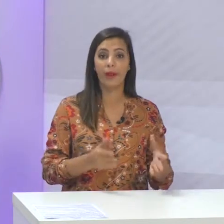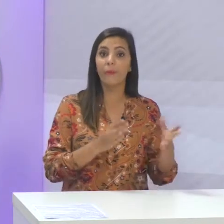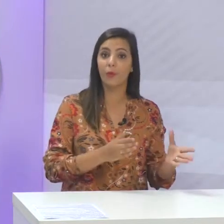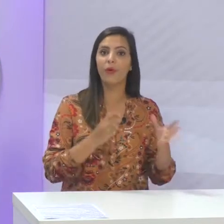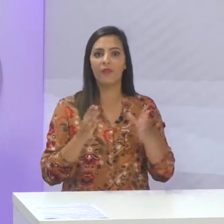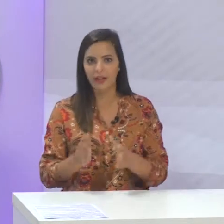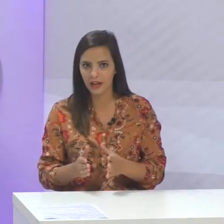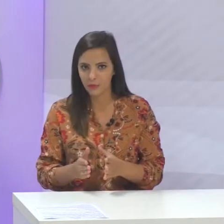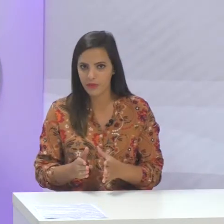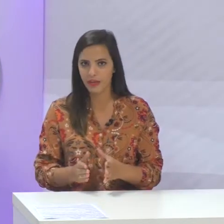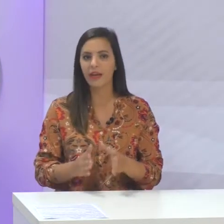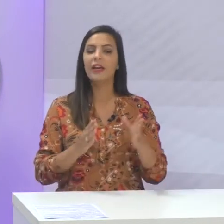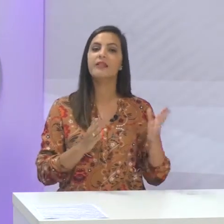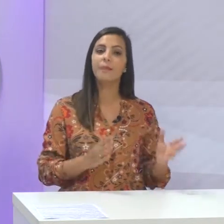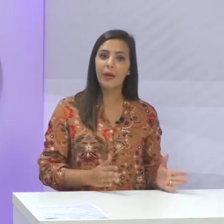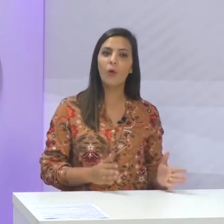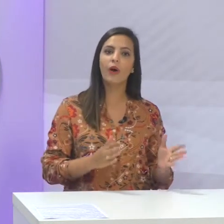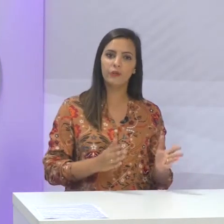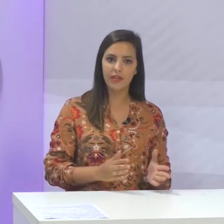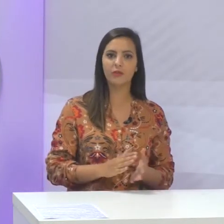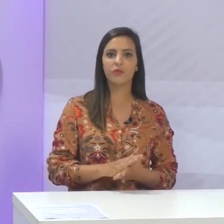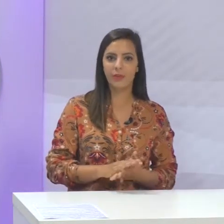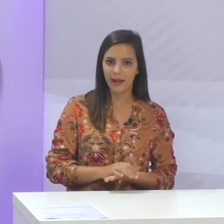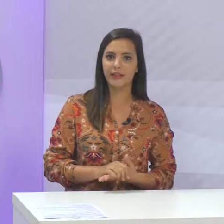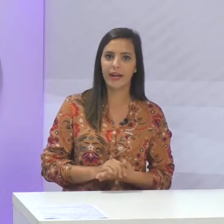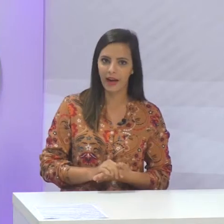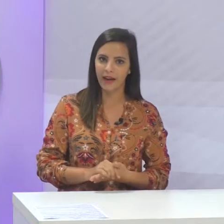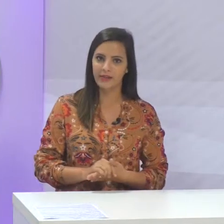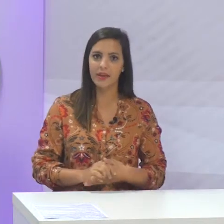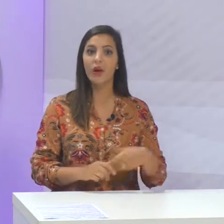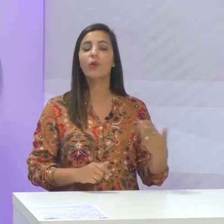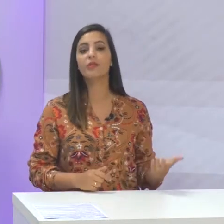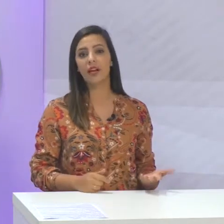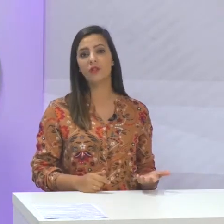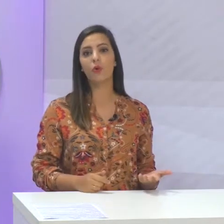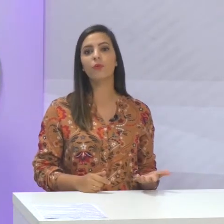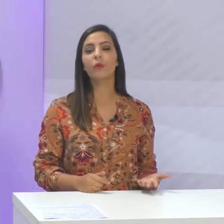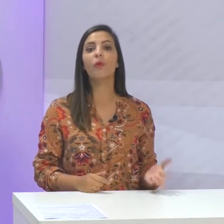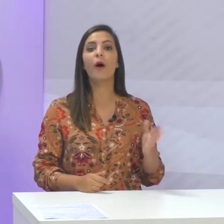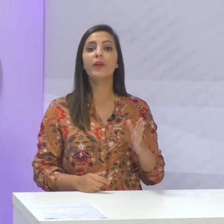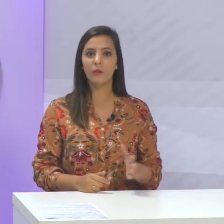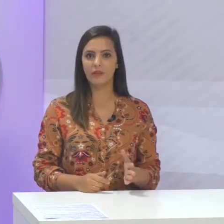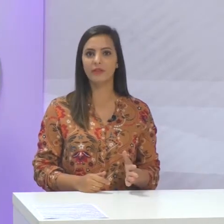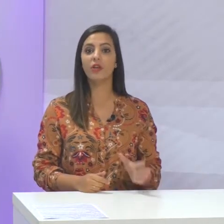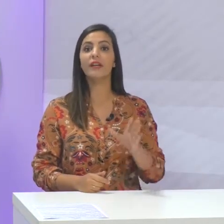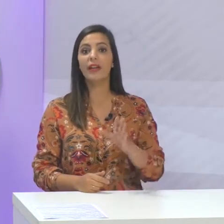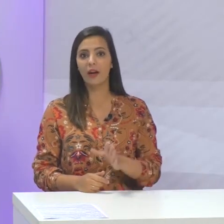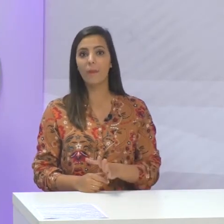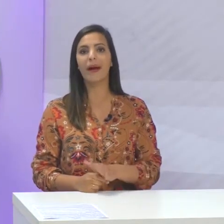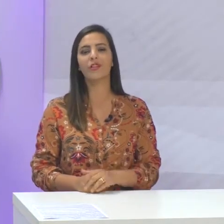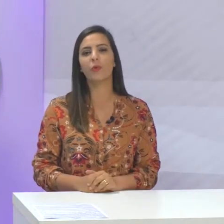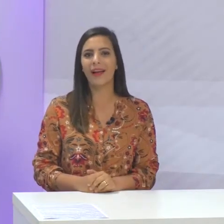o prêmio o café de la musique mil oitocentos e quarenta reais os três contam com all inclusive e